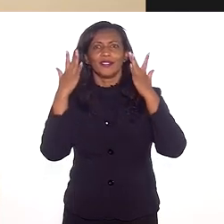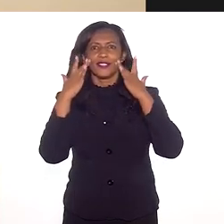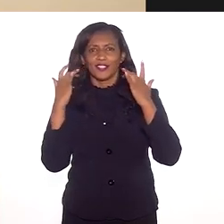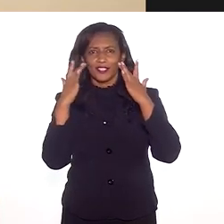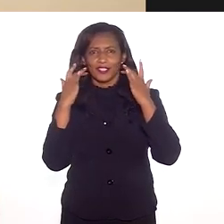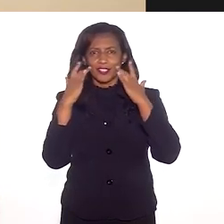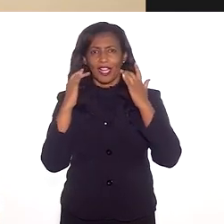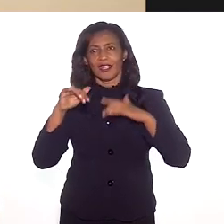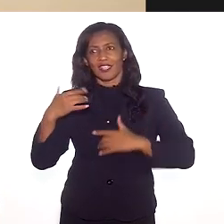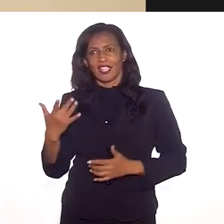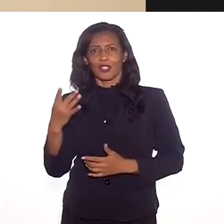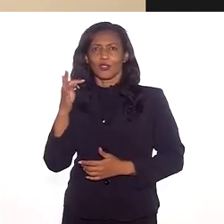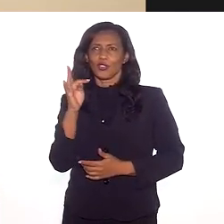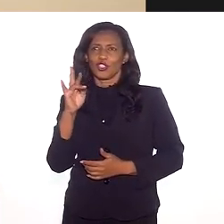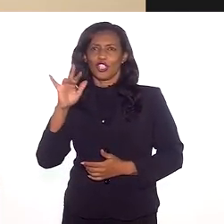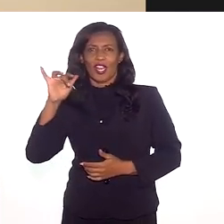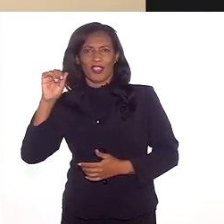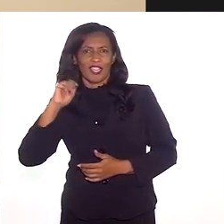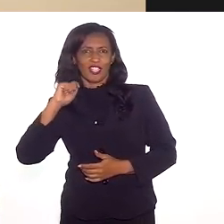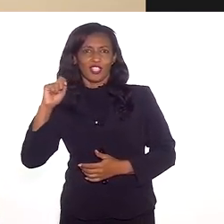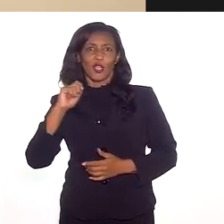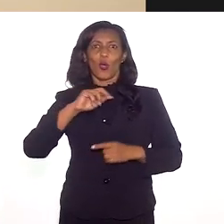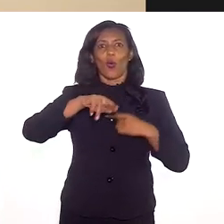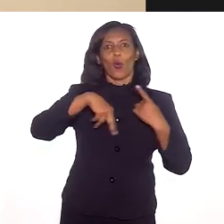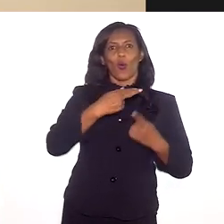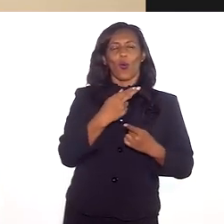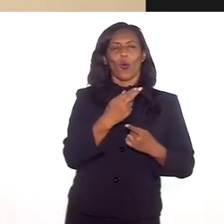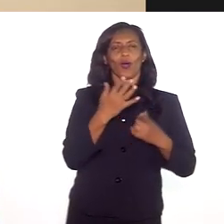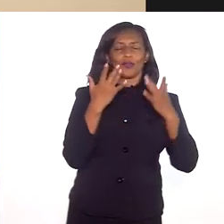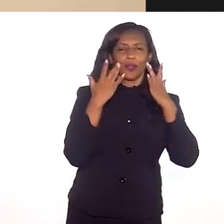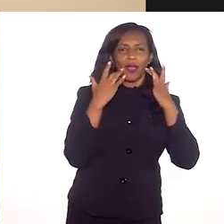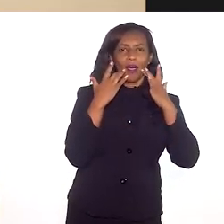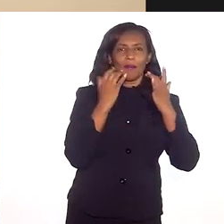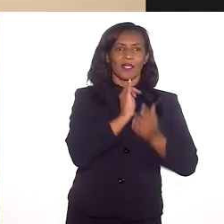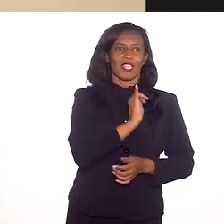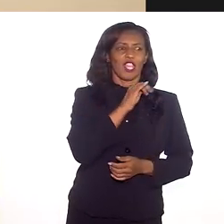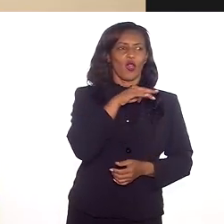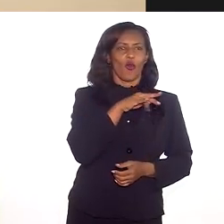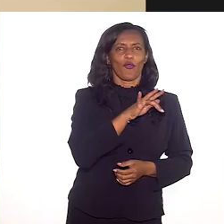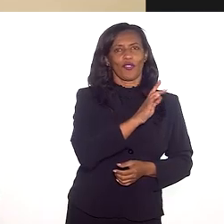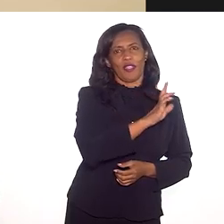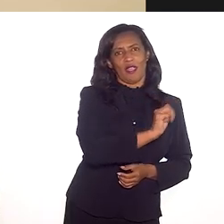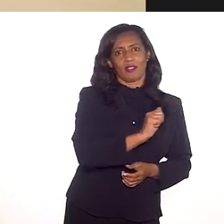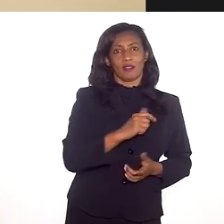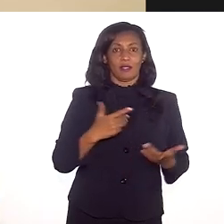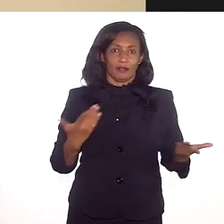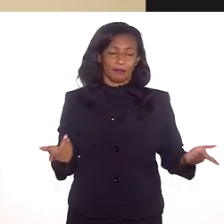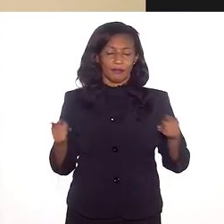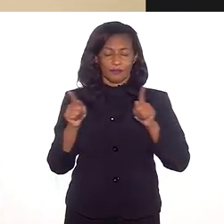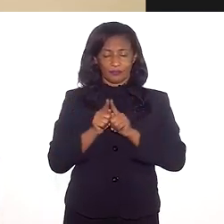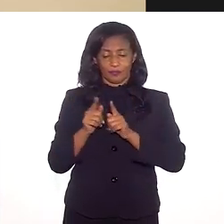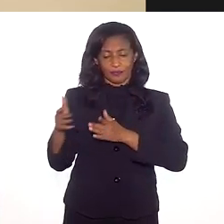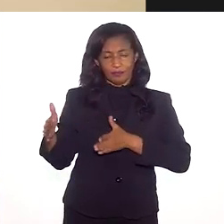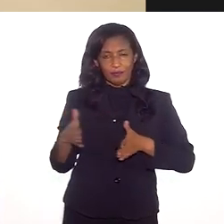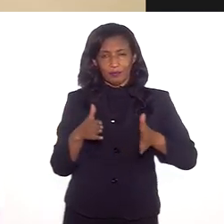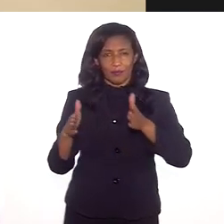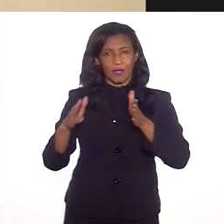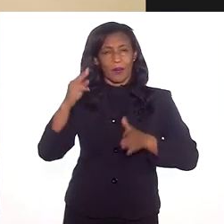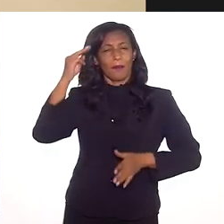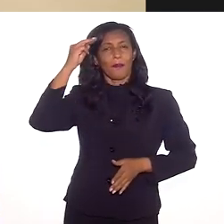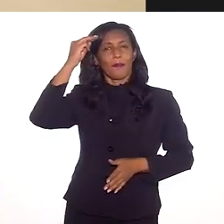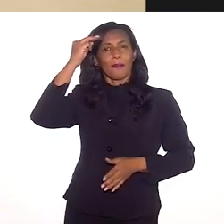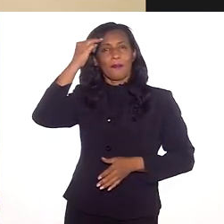né? Tanto Tiradentes quanto a Inconfidência, quanto a peça Tiradentes. E o Caminhos do Brasil Memória a gente retoma, né? Porque é um programa